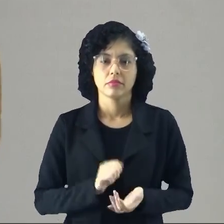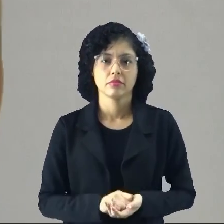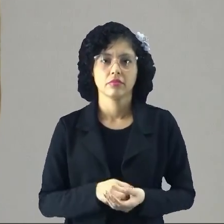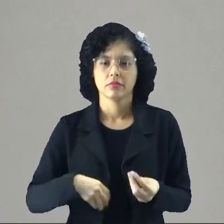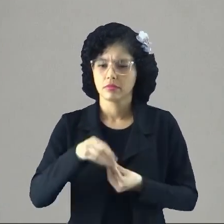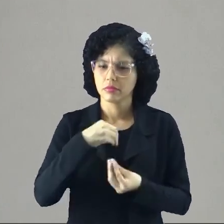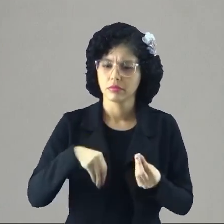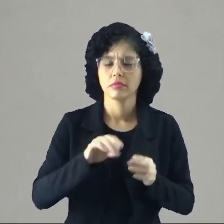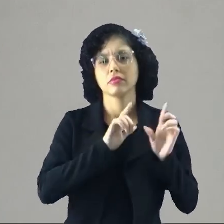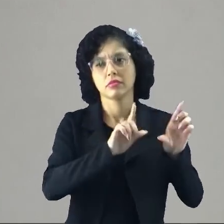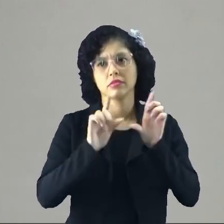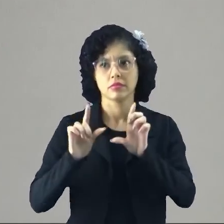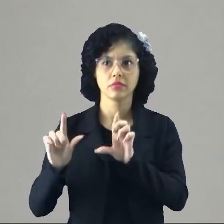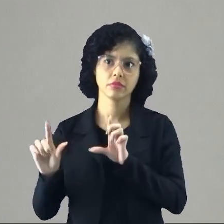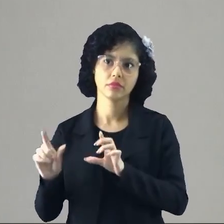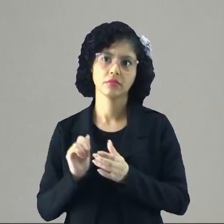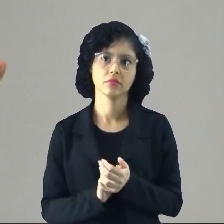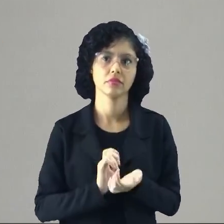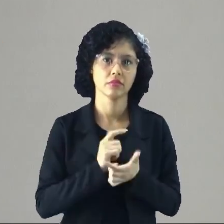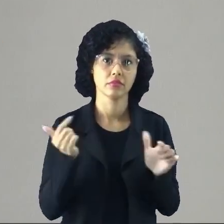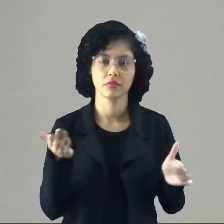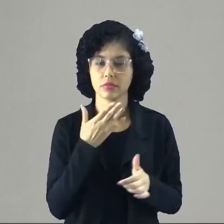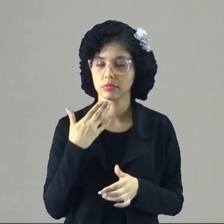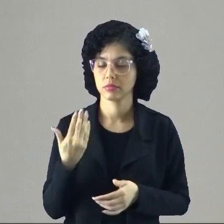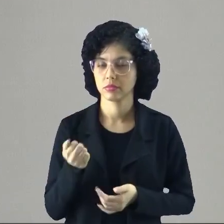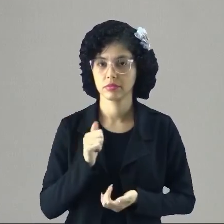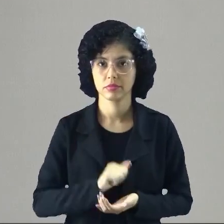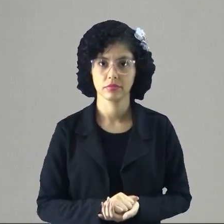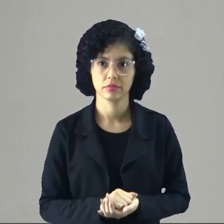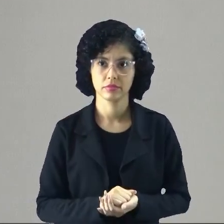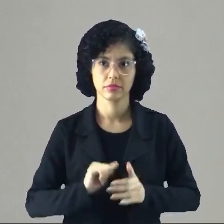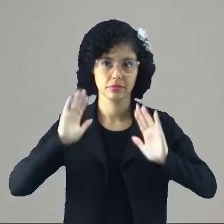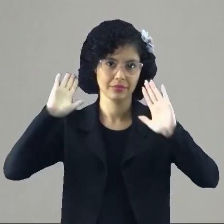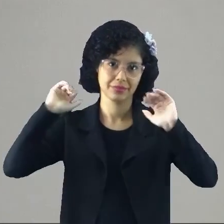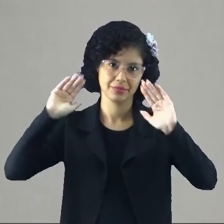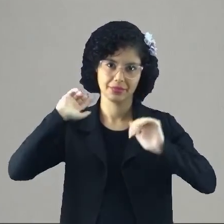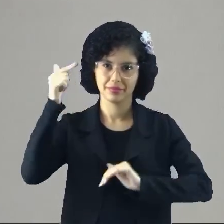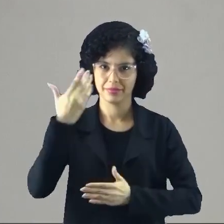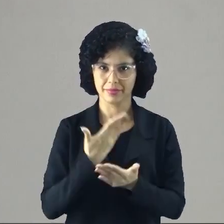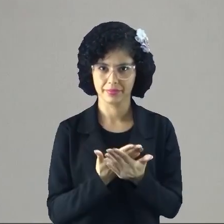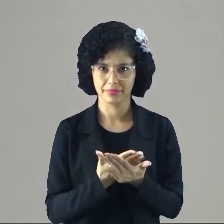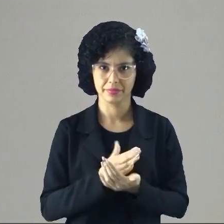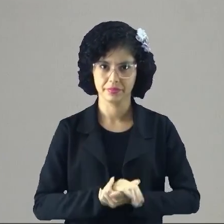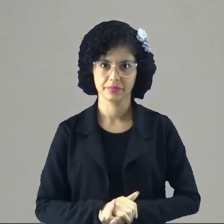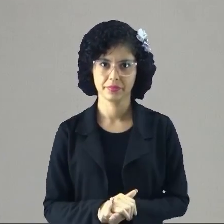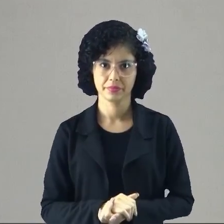envolvem a tirinha da Mafalda, para até aumentar seu conhecimento de mundo. Isso aí, tchau, tchau, até a próxima aula.